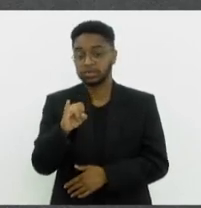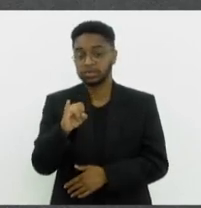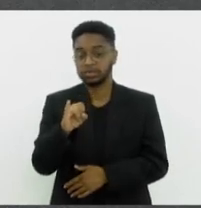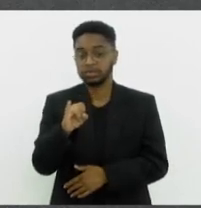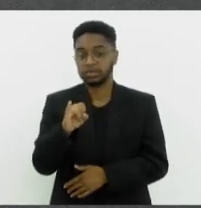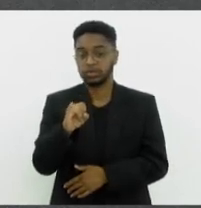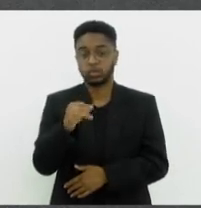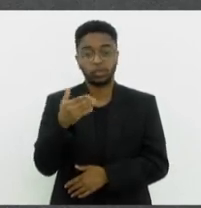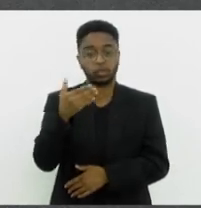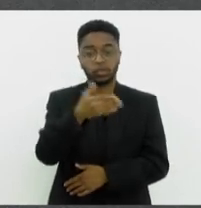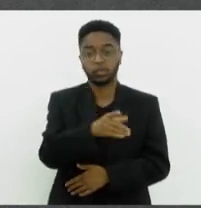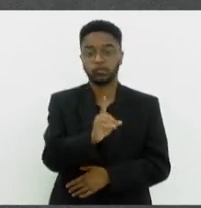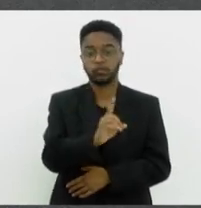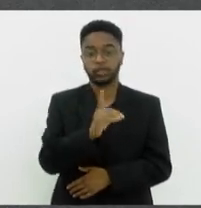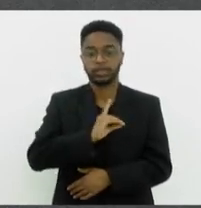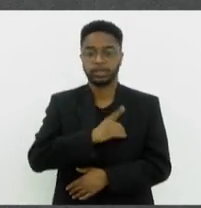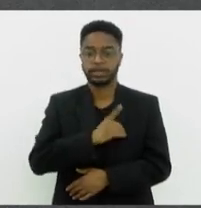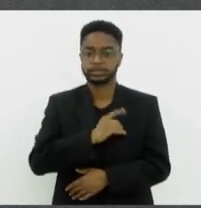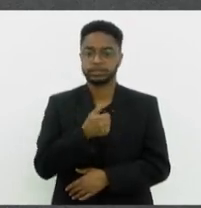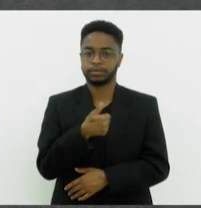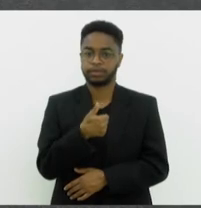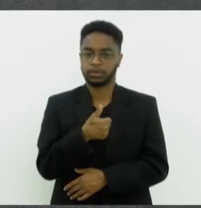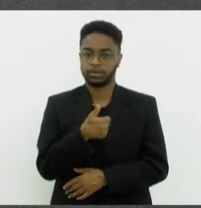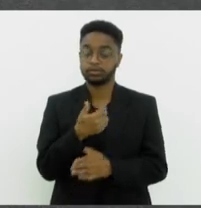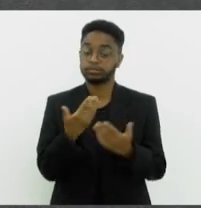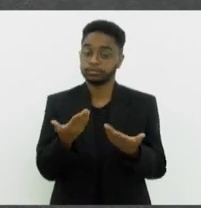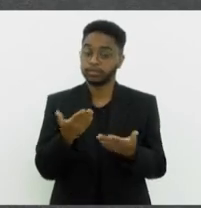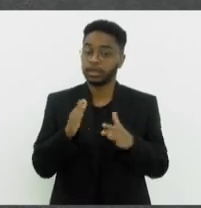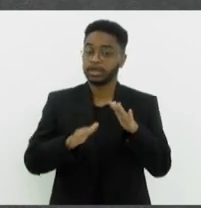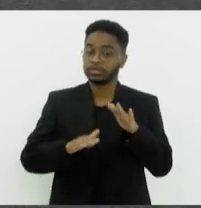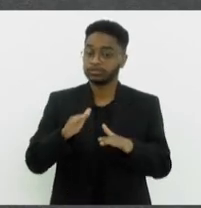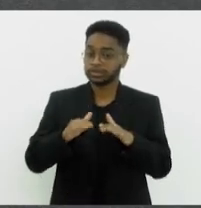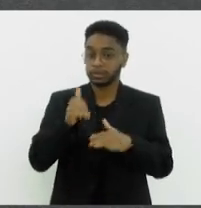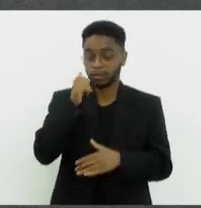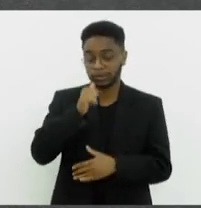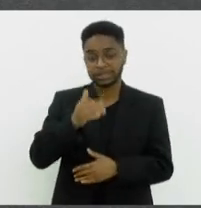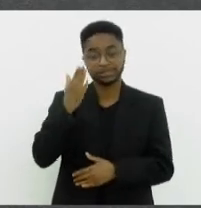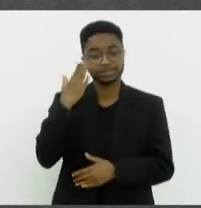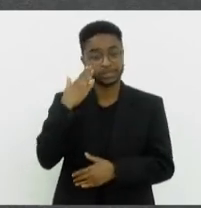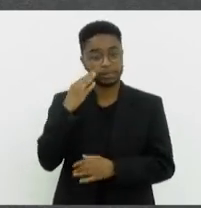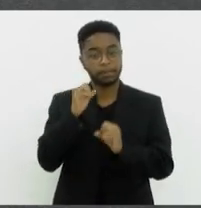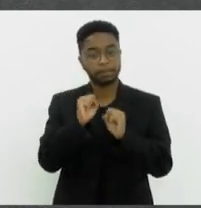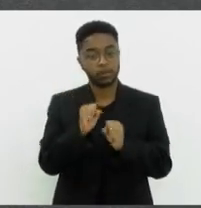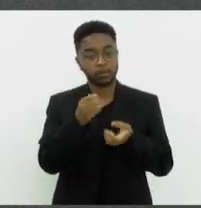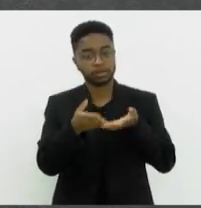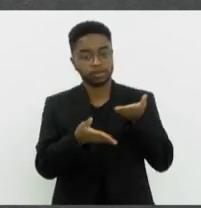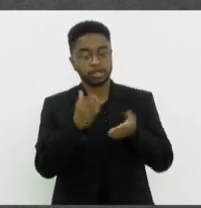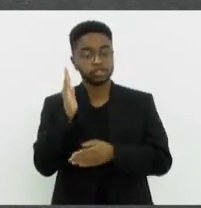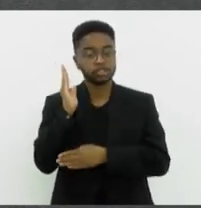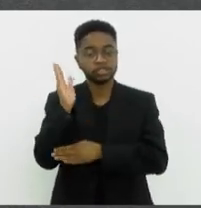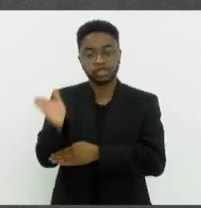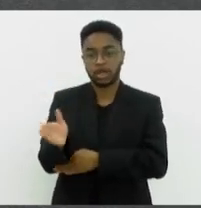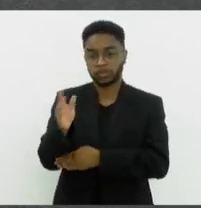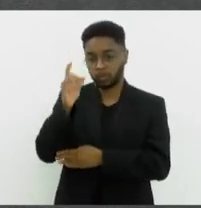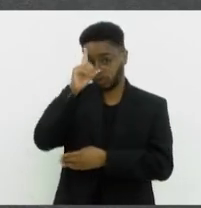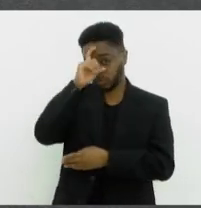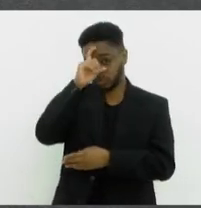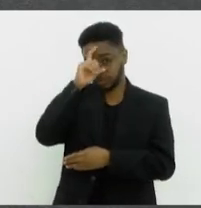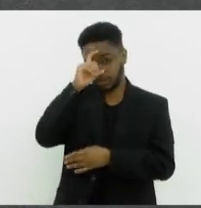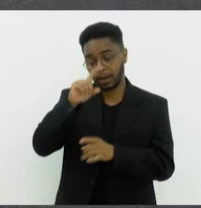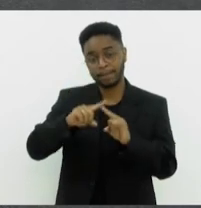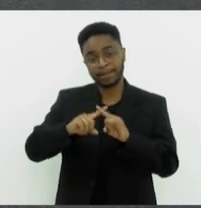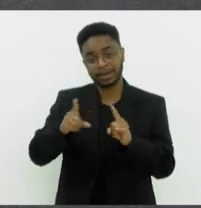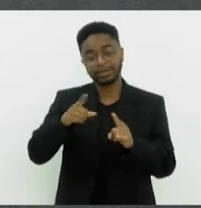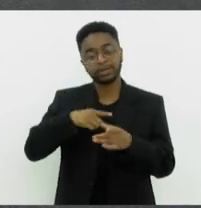quando não passou ainda na delegacia. Então, muitas vezes, essa mulher que sabe que ela pode ter o atendimento direto no hospital, ela encontra